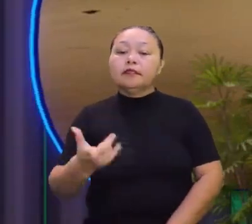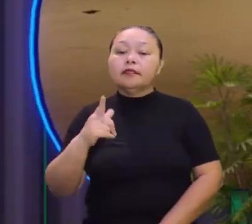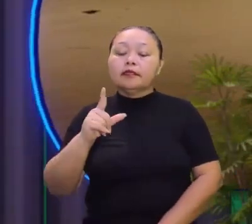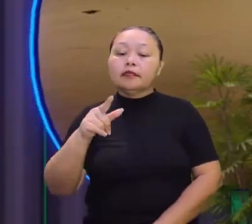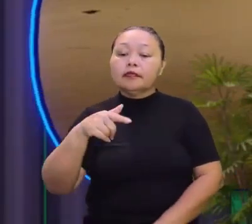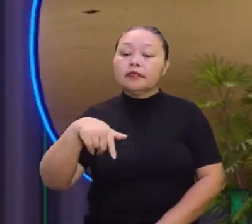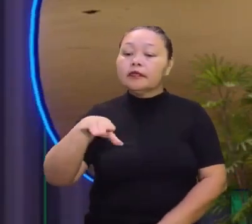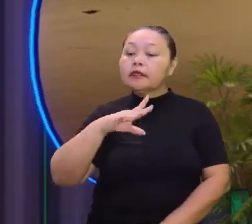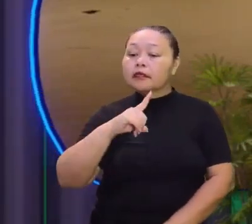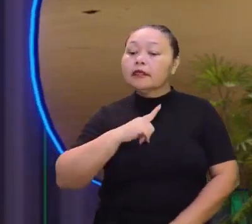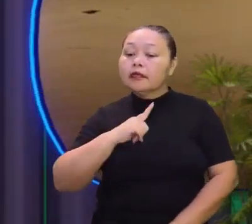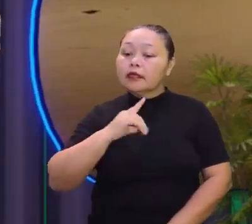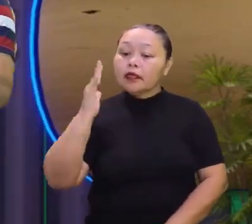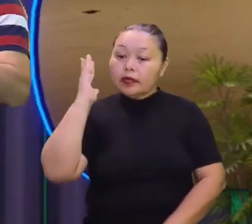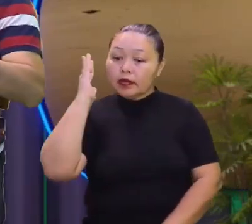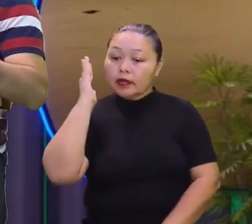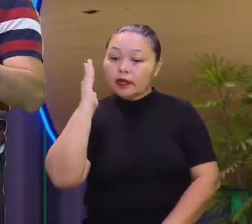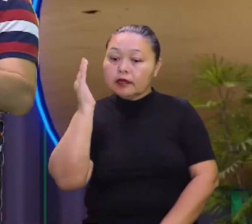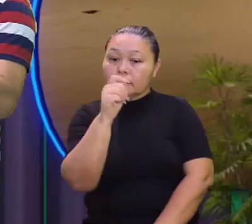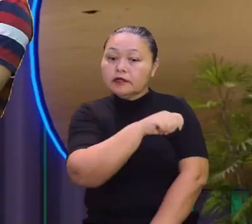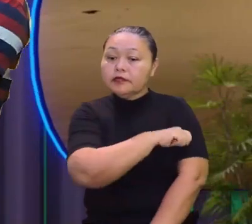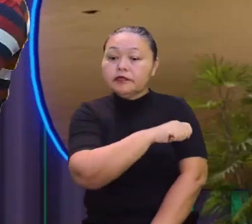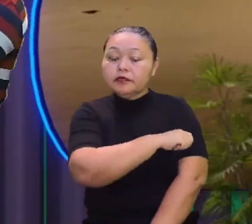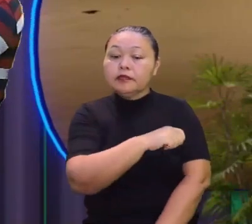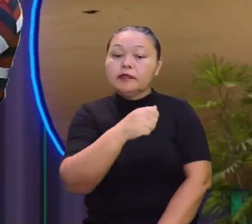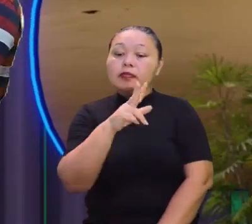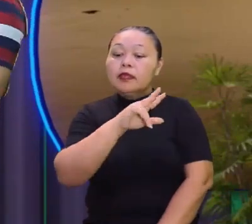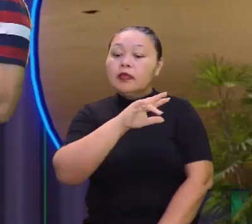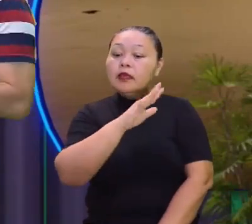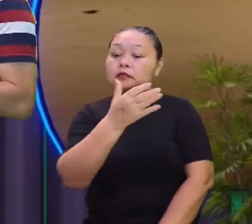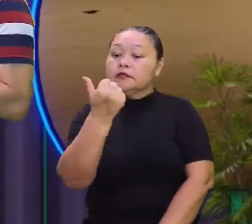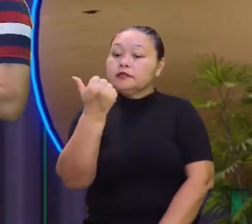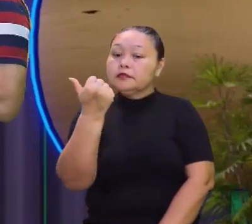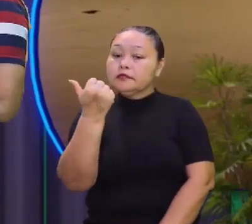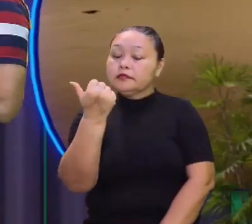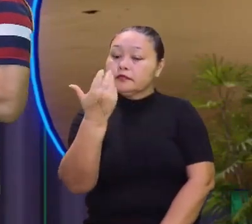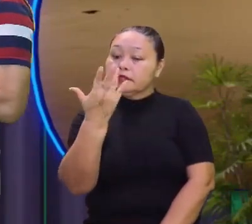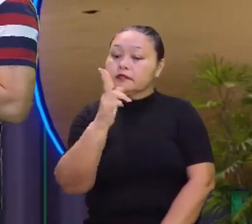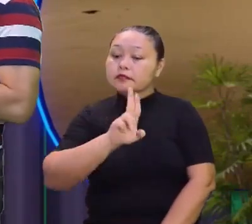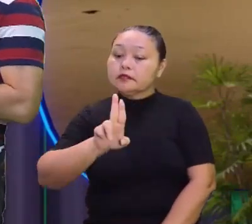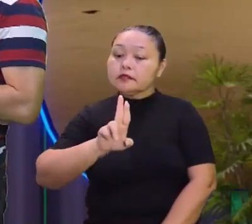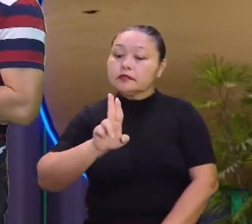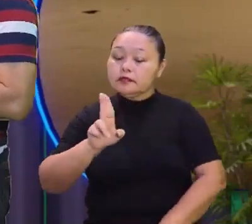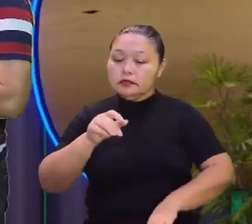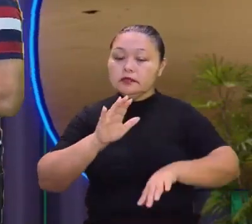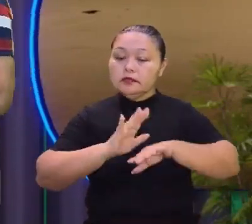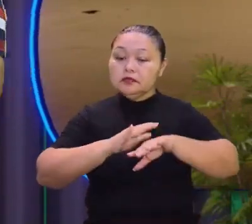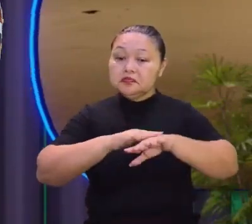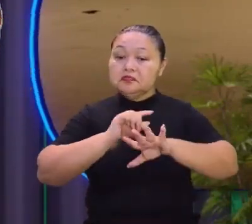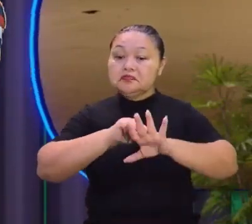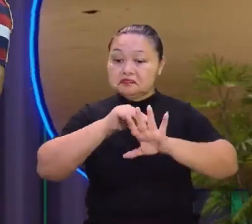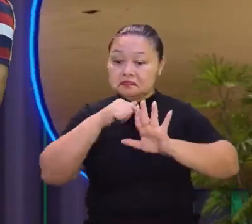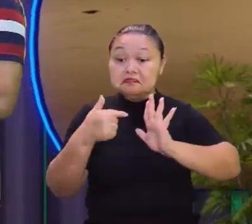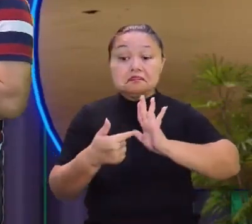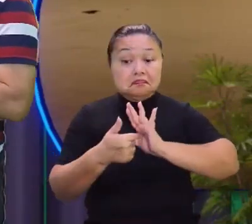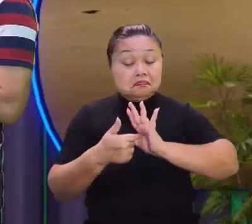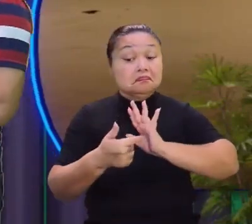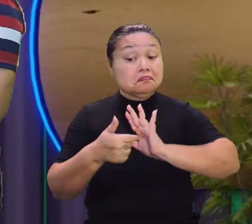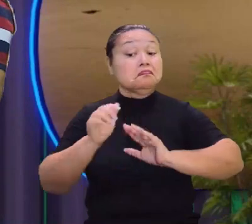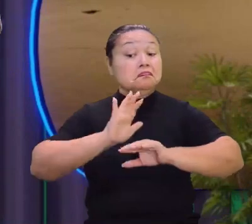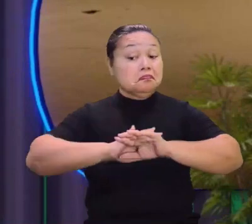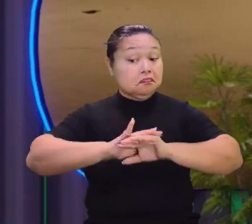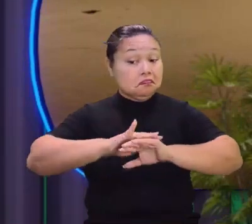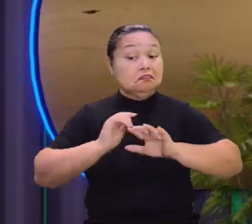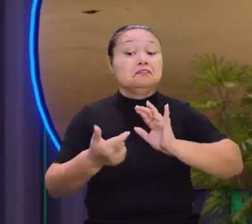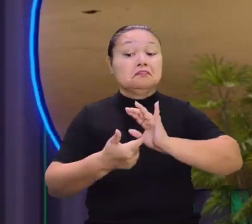ter uma breve noção, vamos utilizar de uma metáfora. Vamos lá. Olha, metáfora, tá falando bonito,